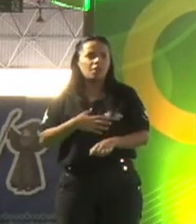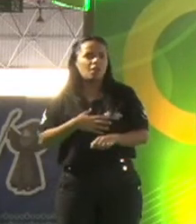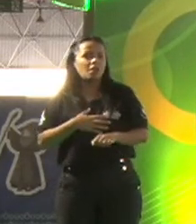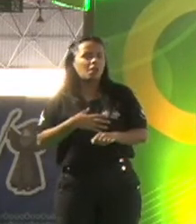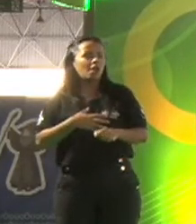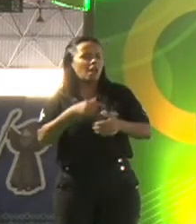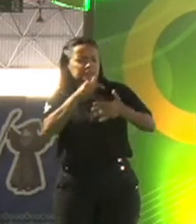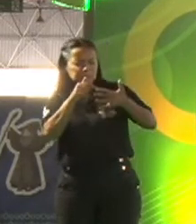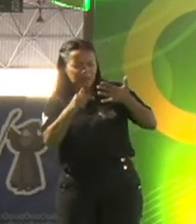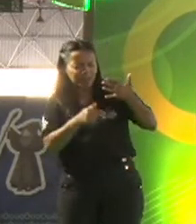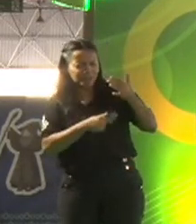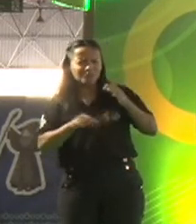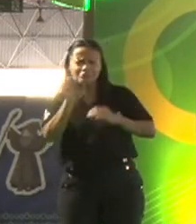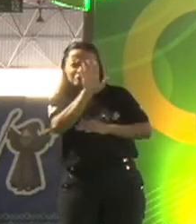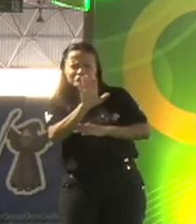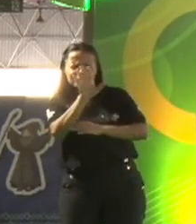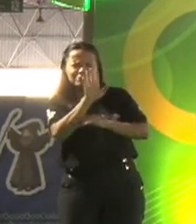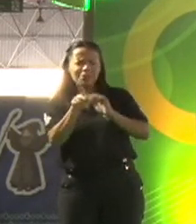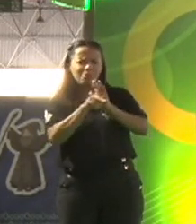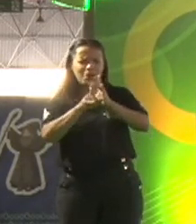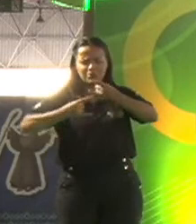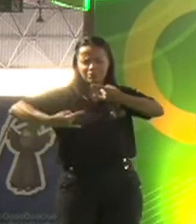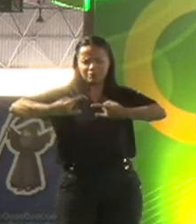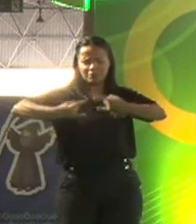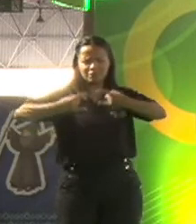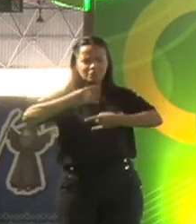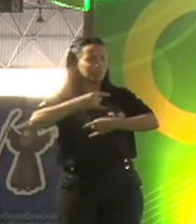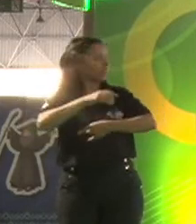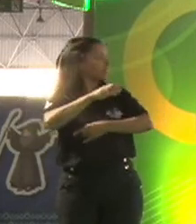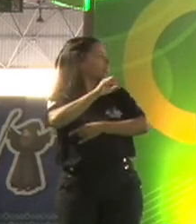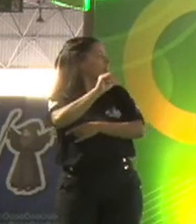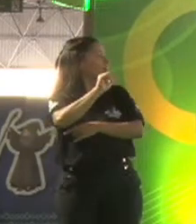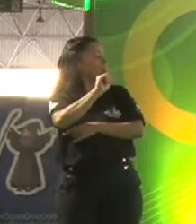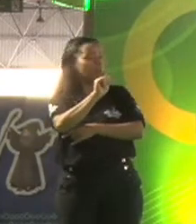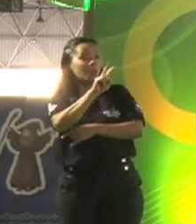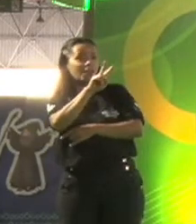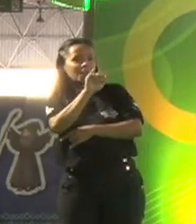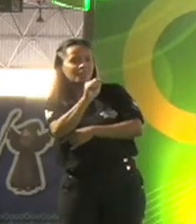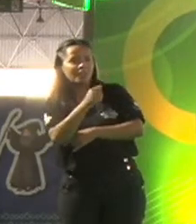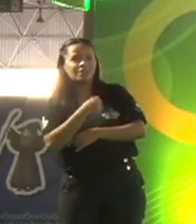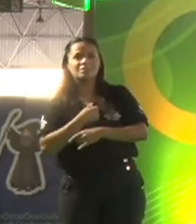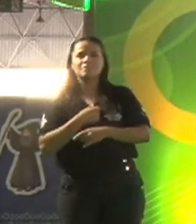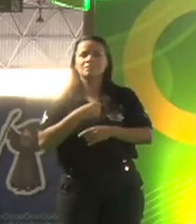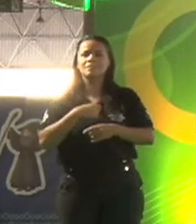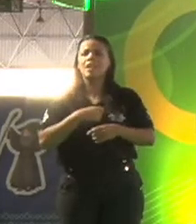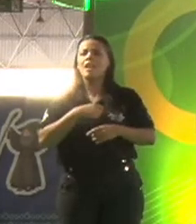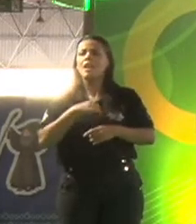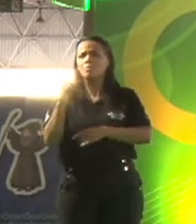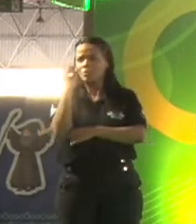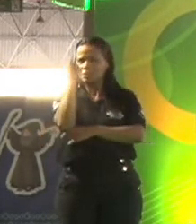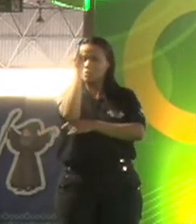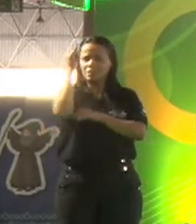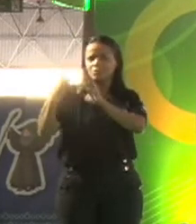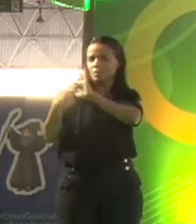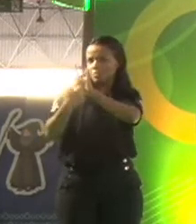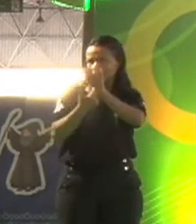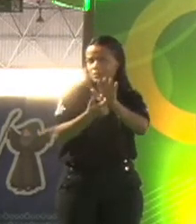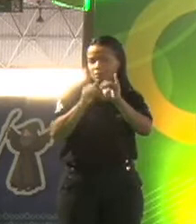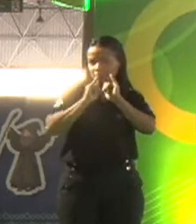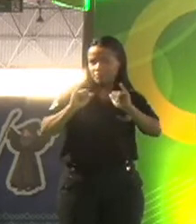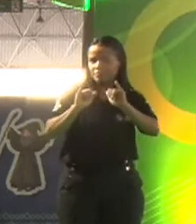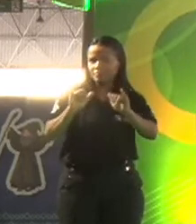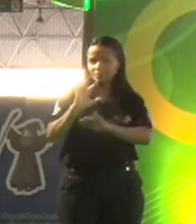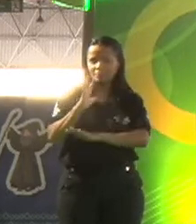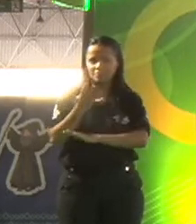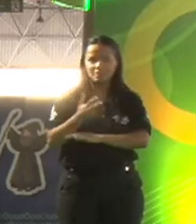bicho que susto aspectos visuais Eles são muito relevantes para passar algum tipo de mensagem